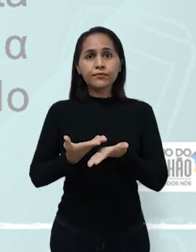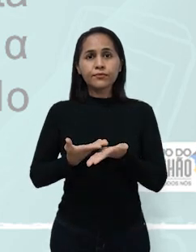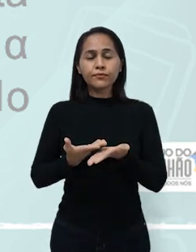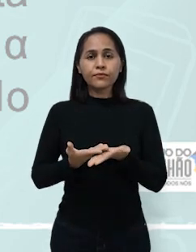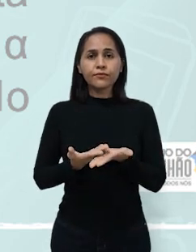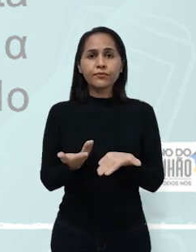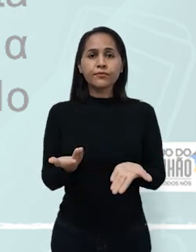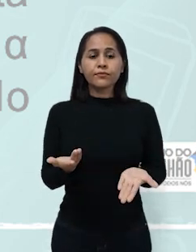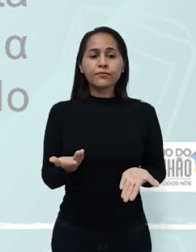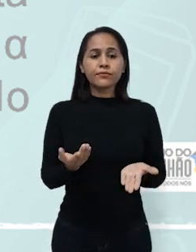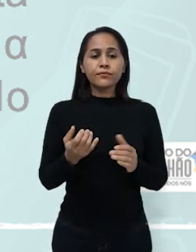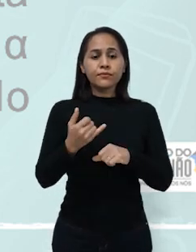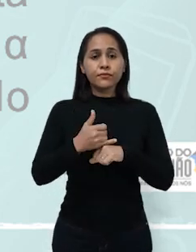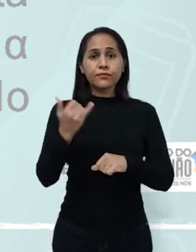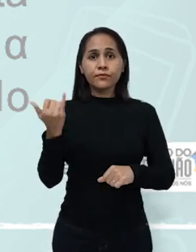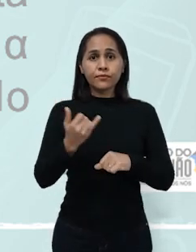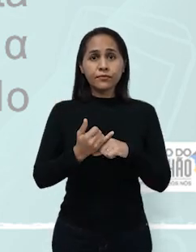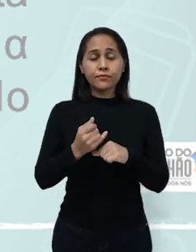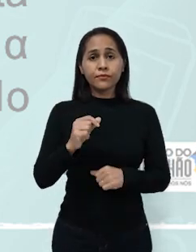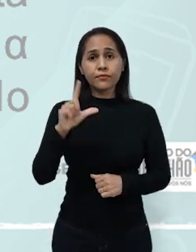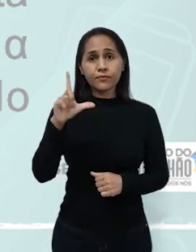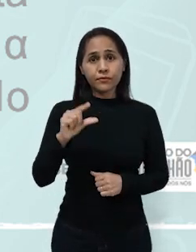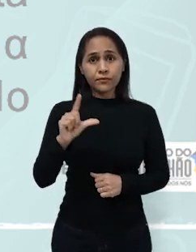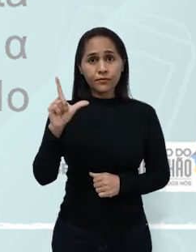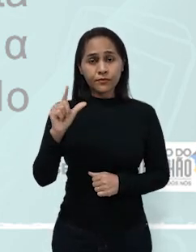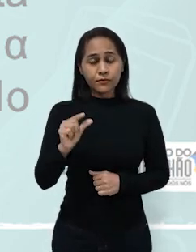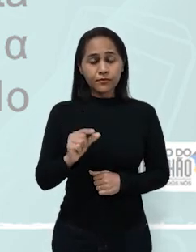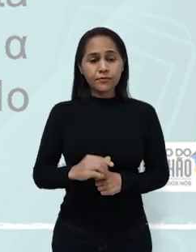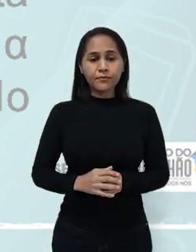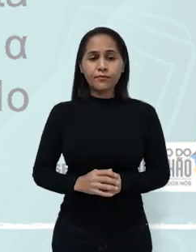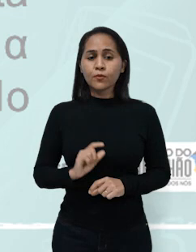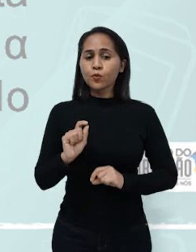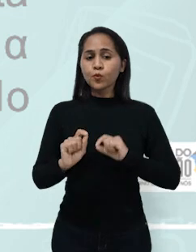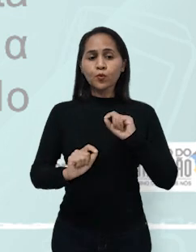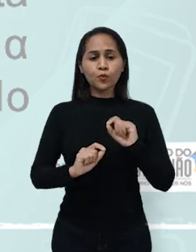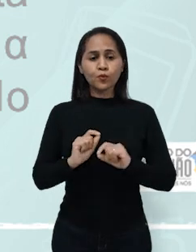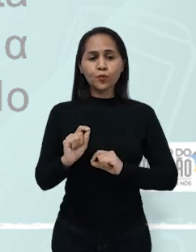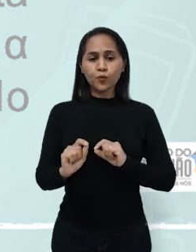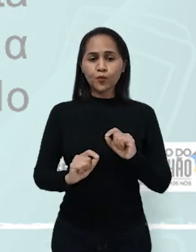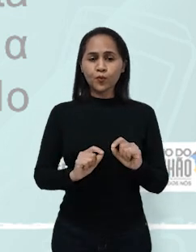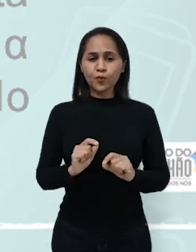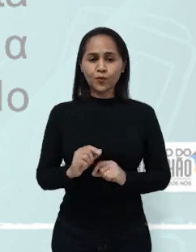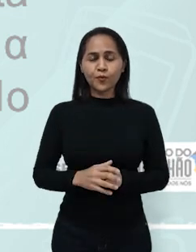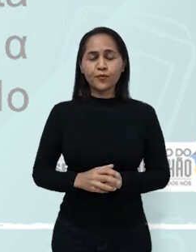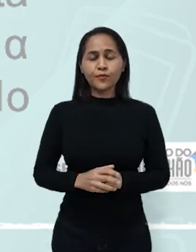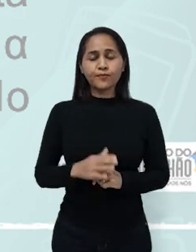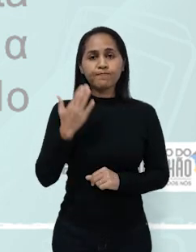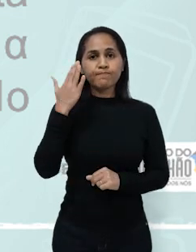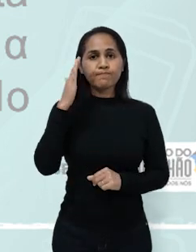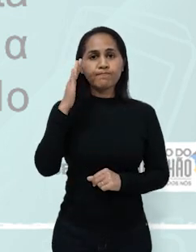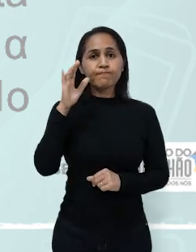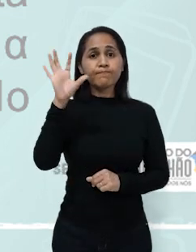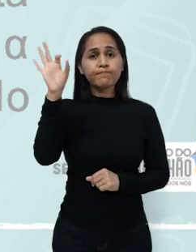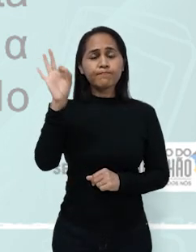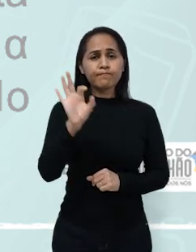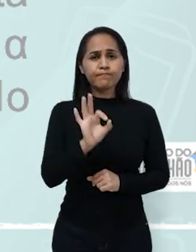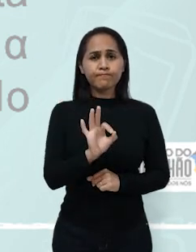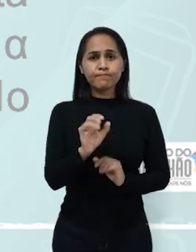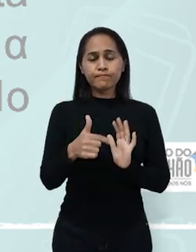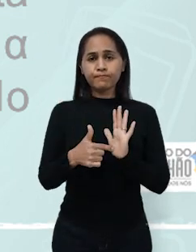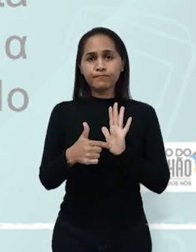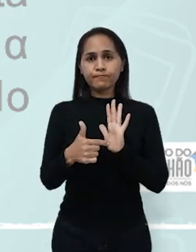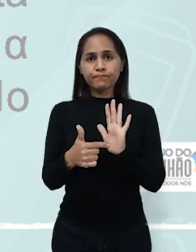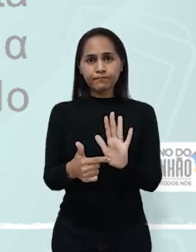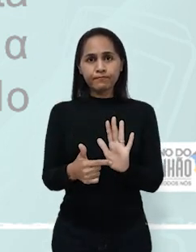o grau de ionização. Esse grau de ionização é uma porcentagem que vai nos